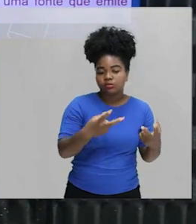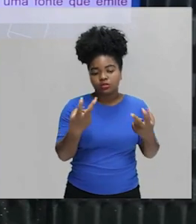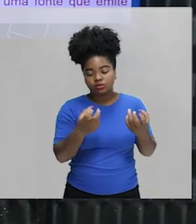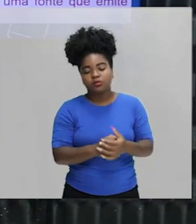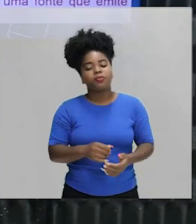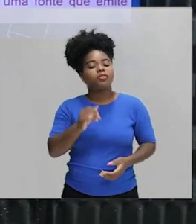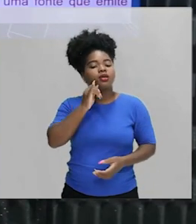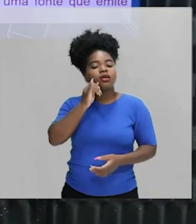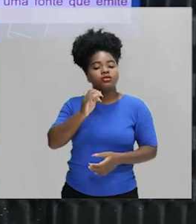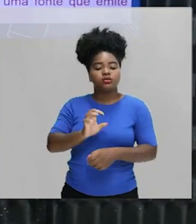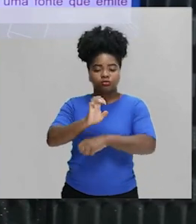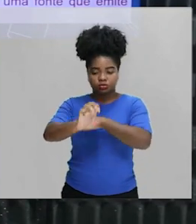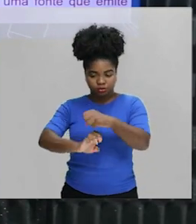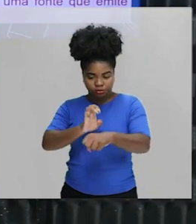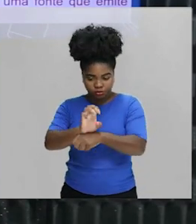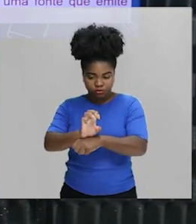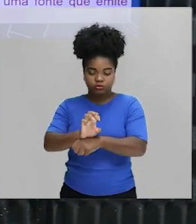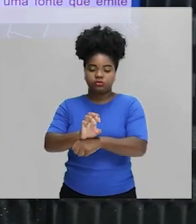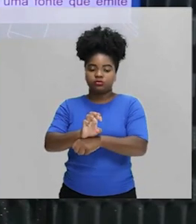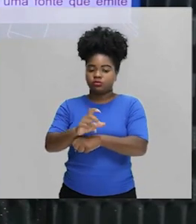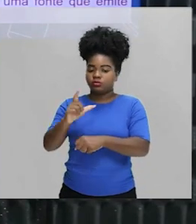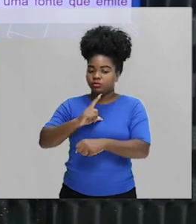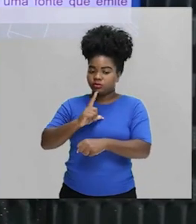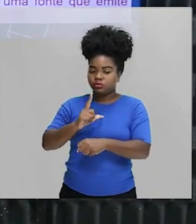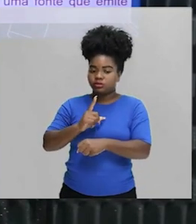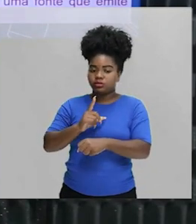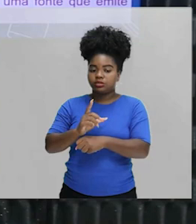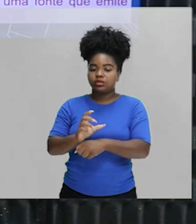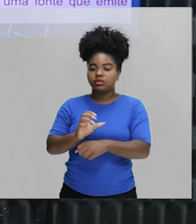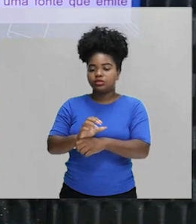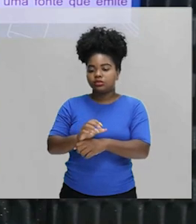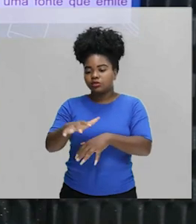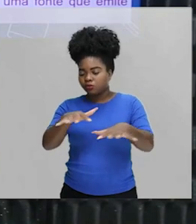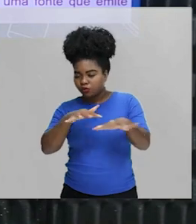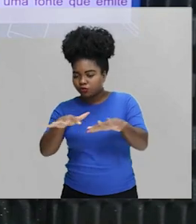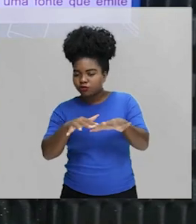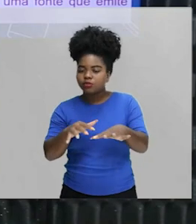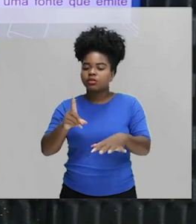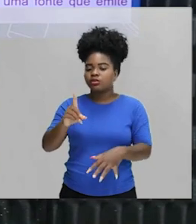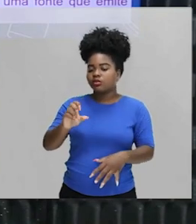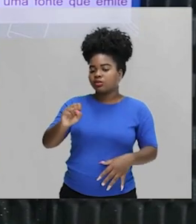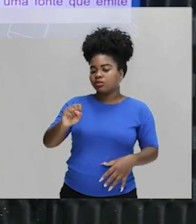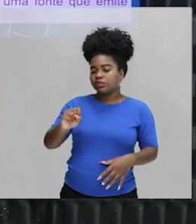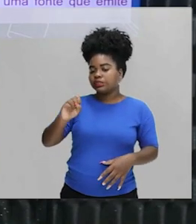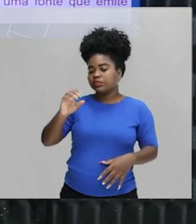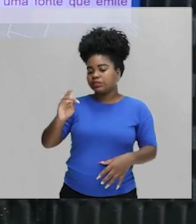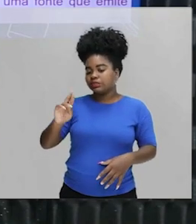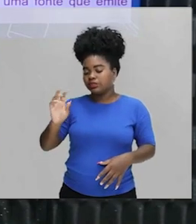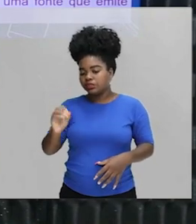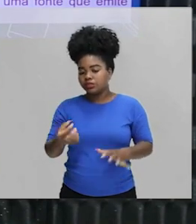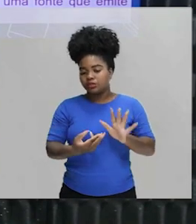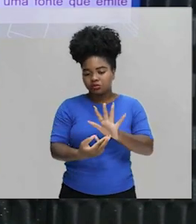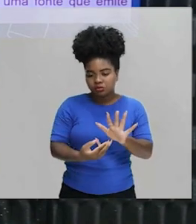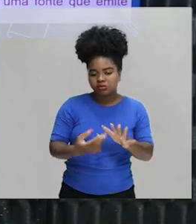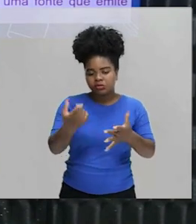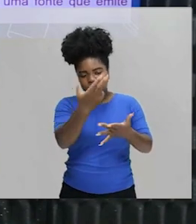elétron o elétron ele tem o seu movimento discreto certo por mais que a gente represente né faça